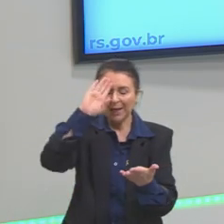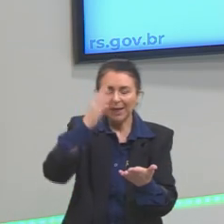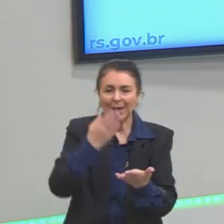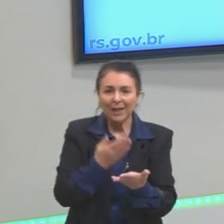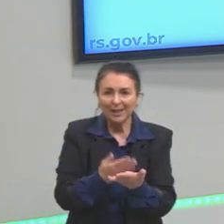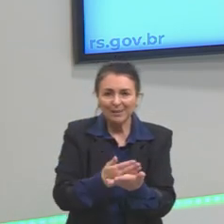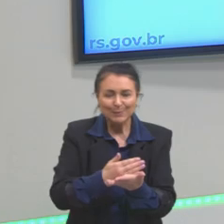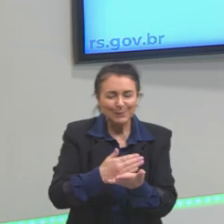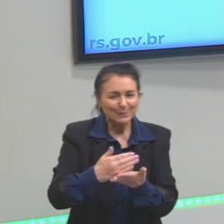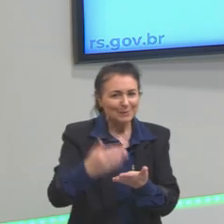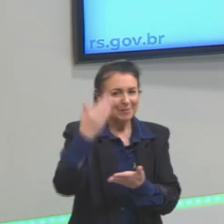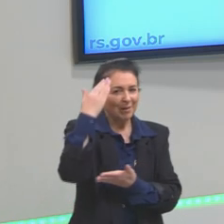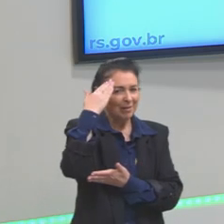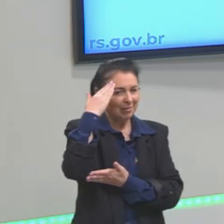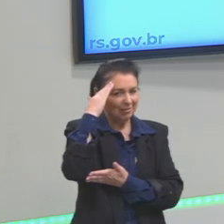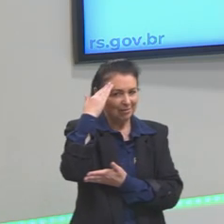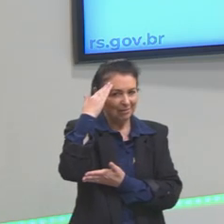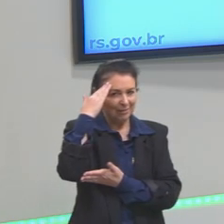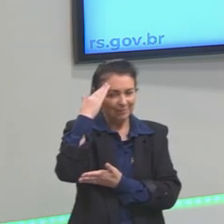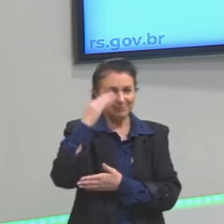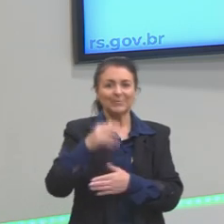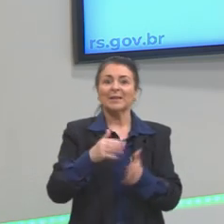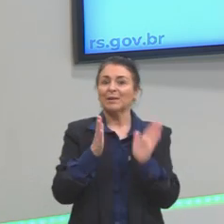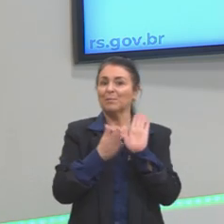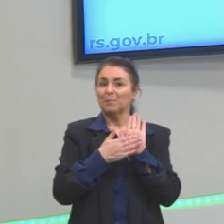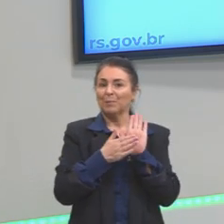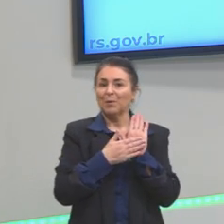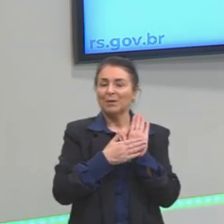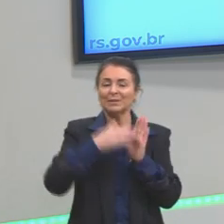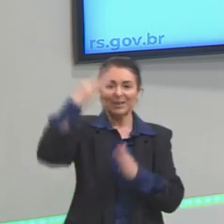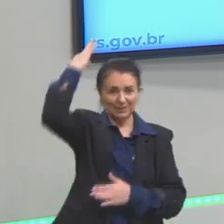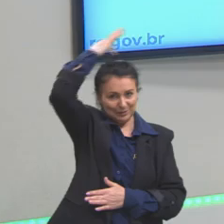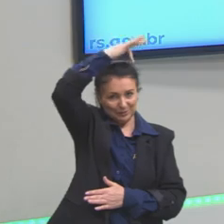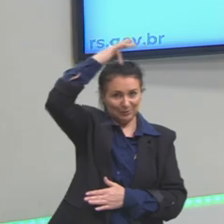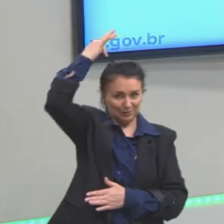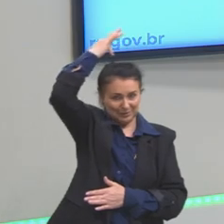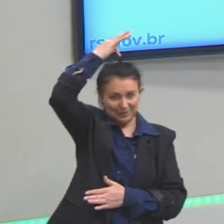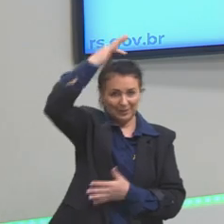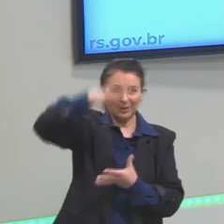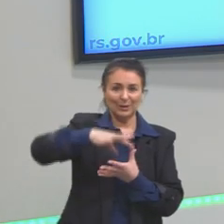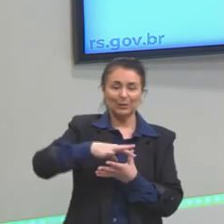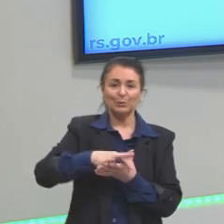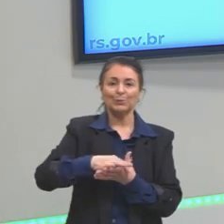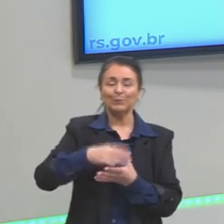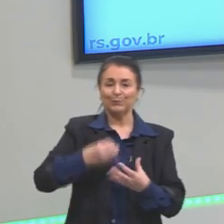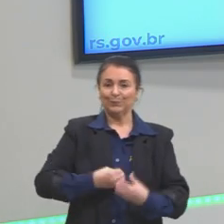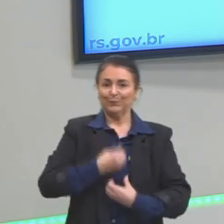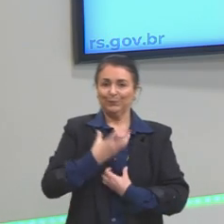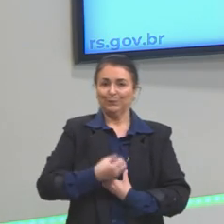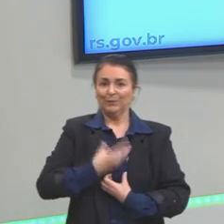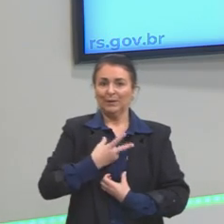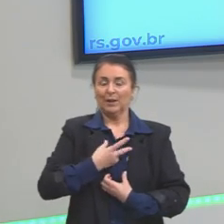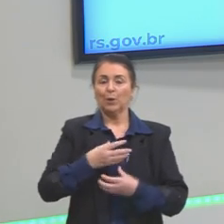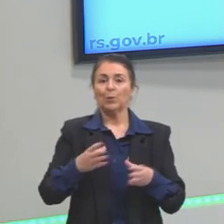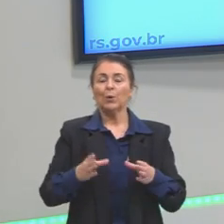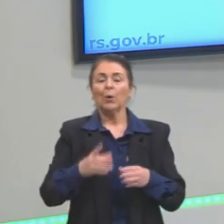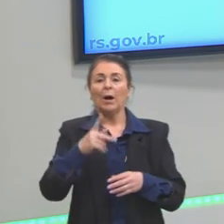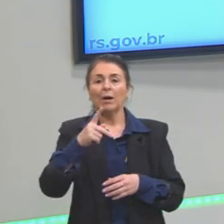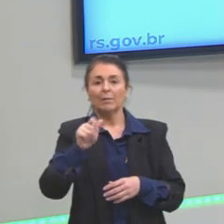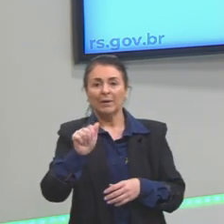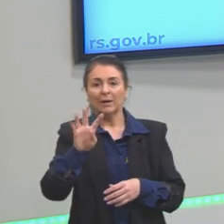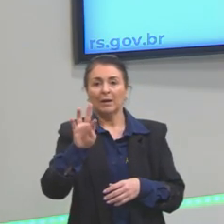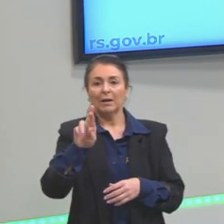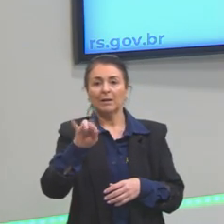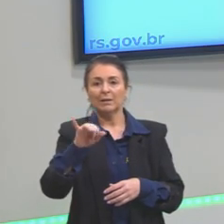entender essa proposta do nosso amigo Santo Agostinho né Aí a Patrícia que foi muito importante ela ela